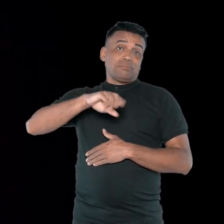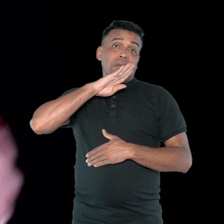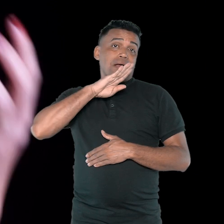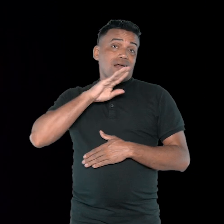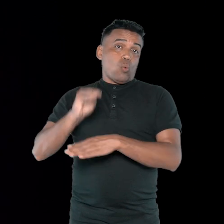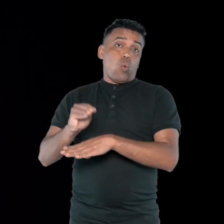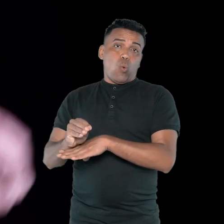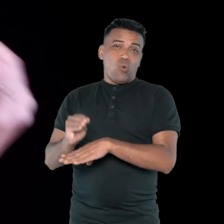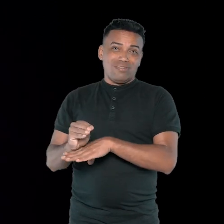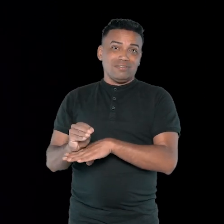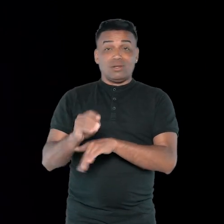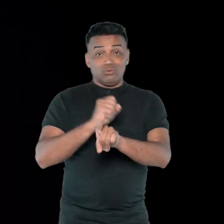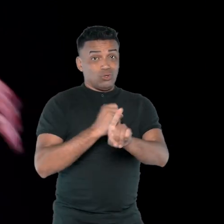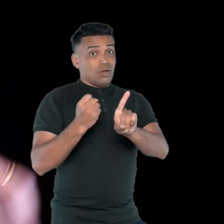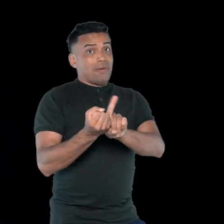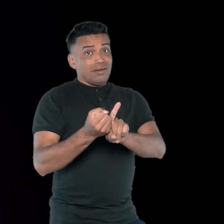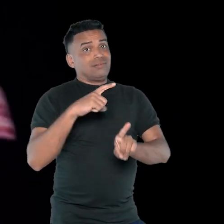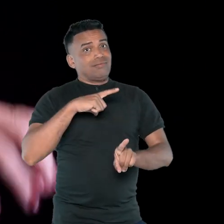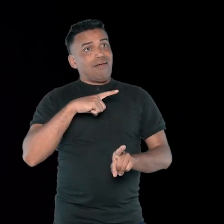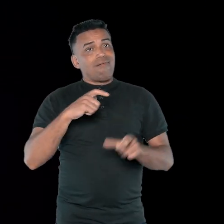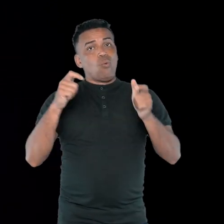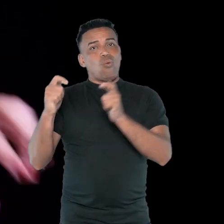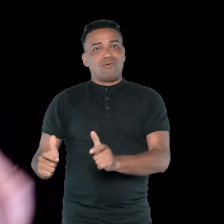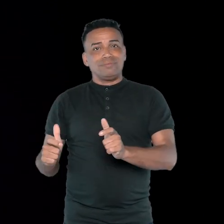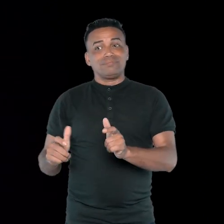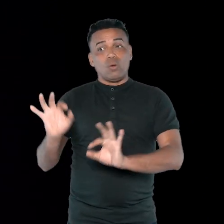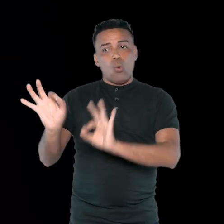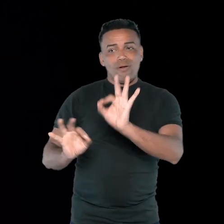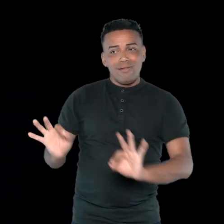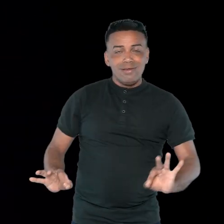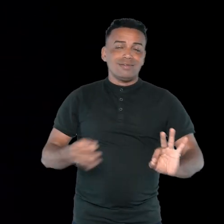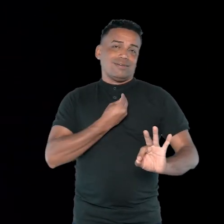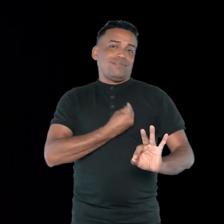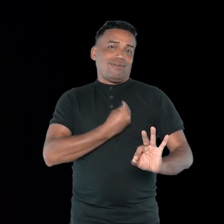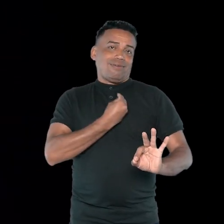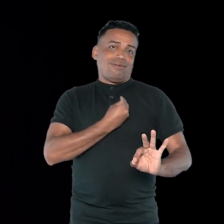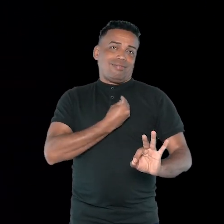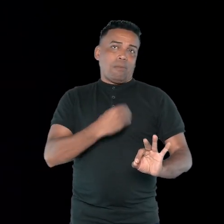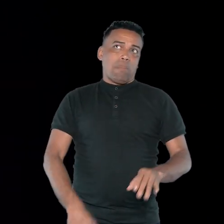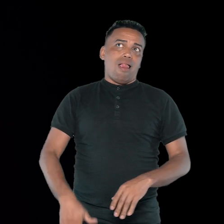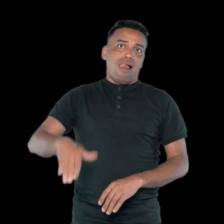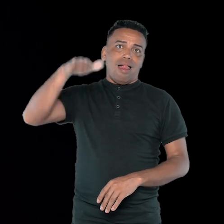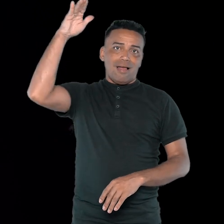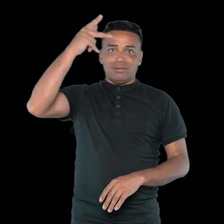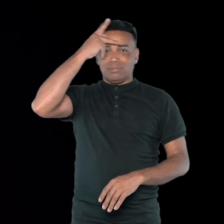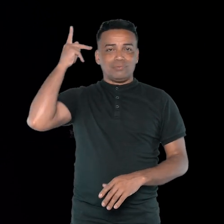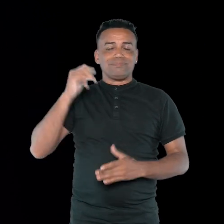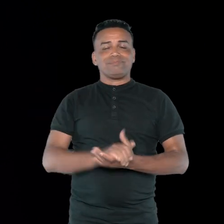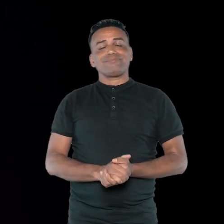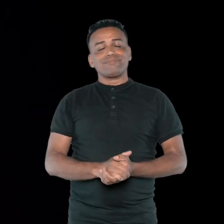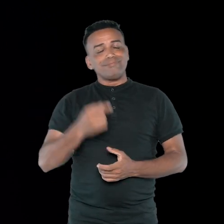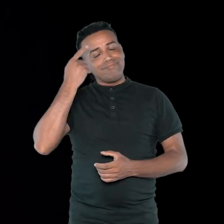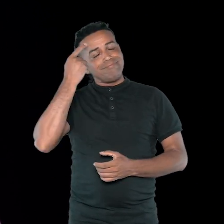que socialmente também tem um certo lugar, né? Que organiza alguma coisa. E aí é pensar assim, como